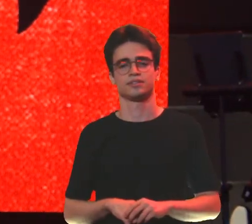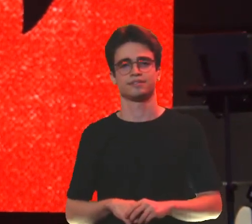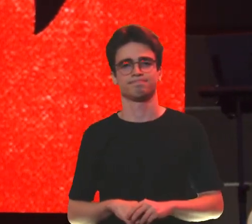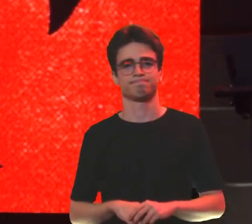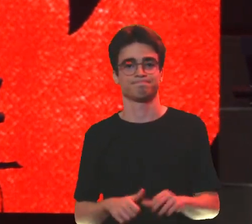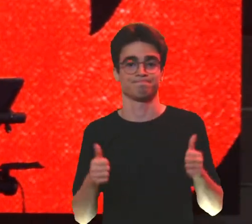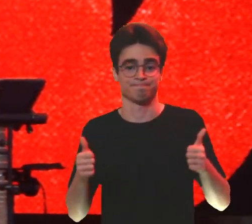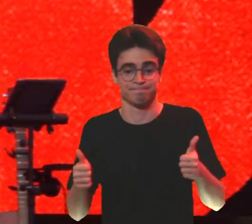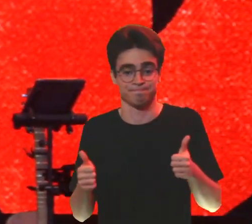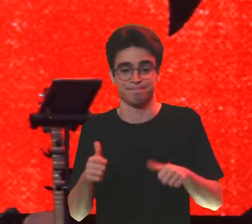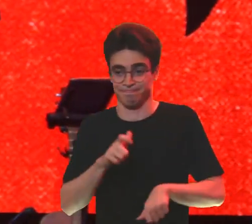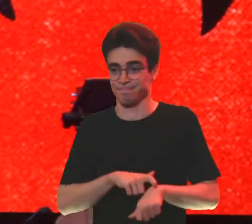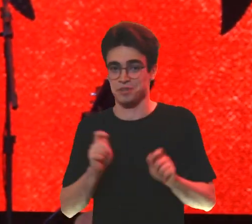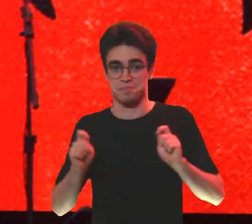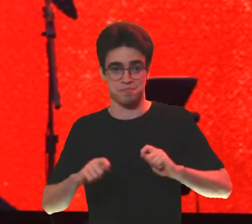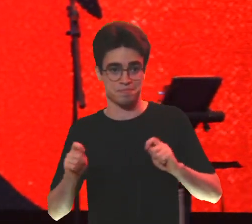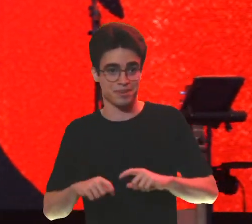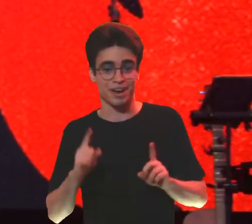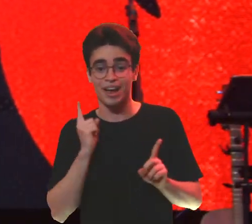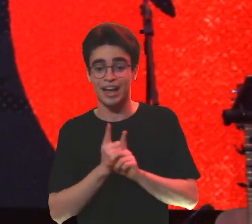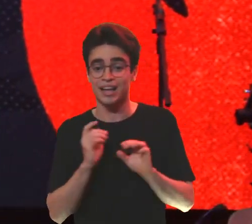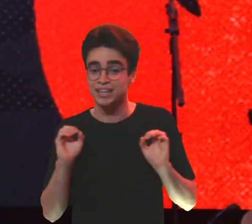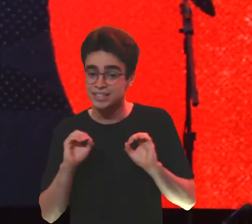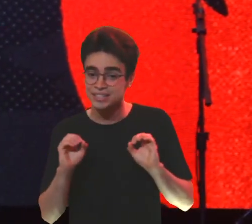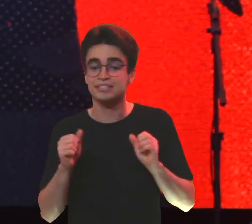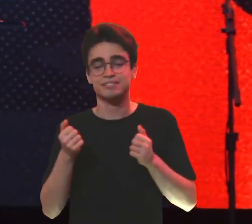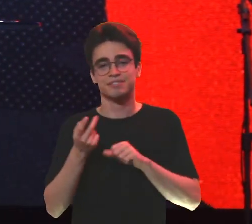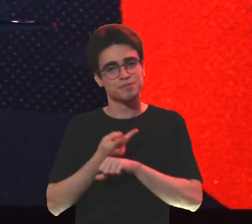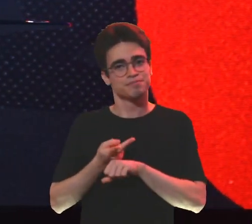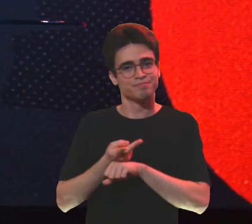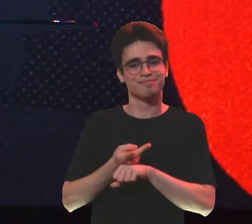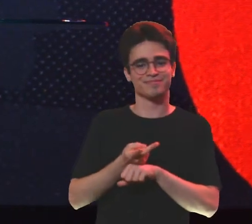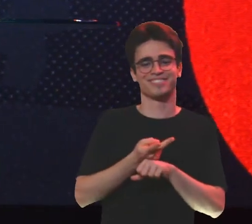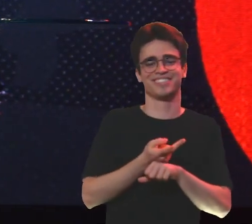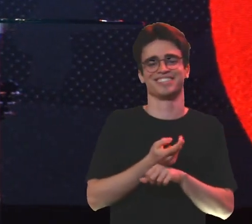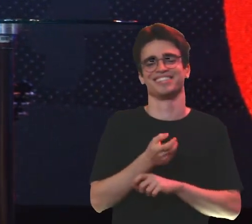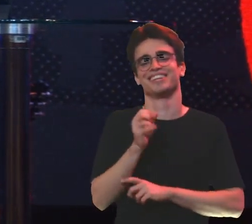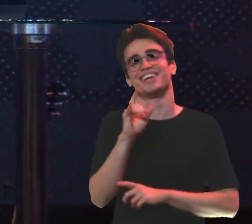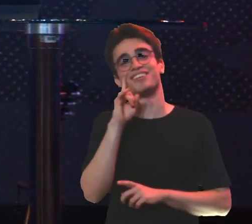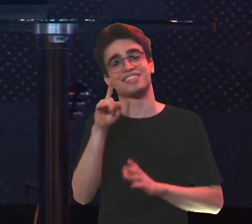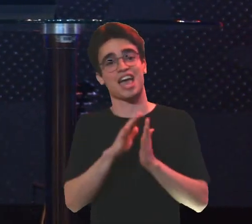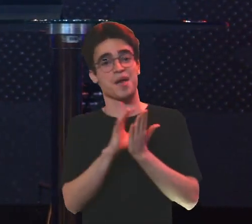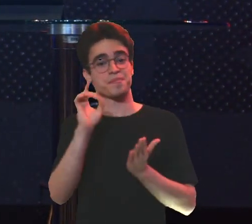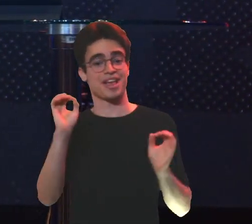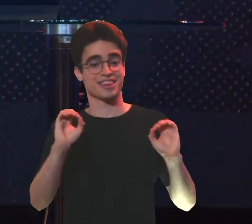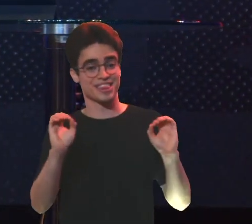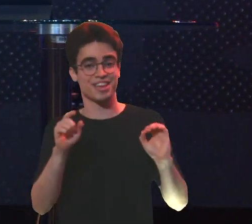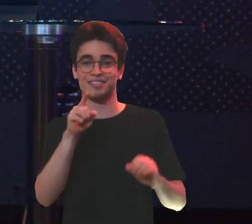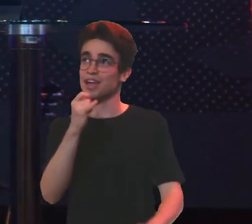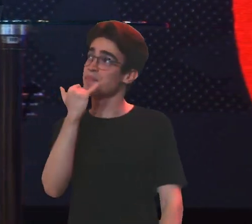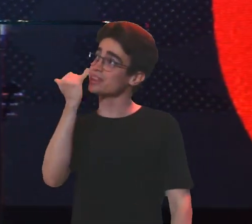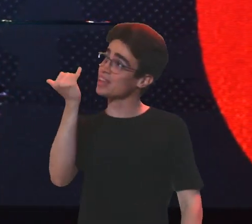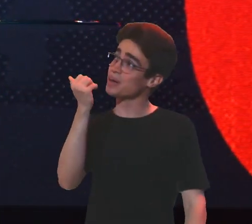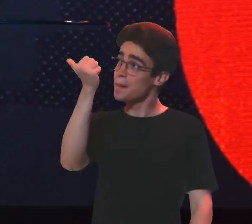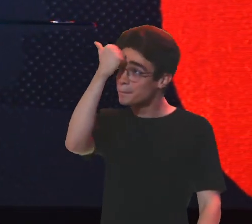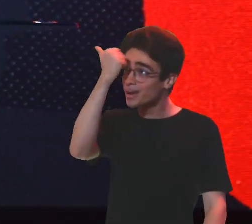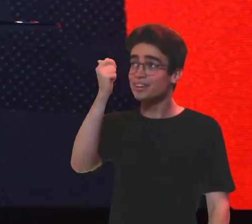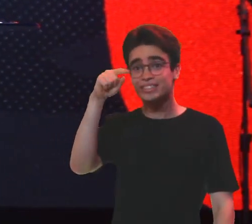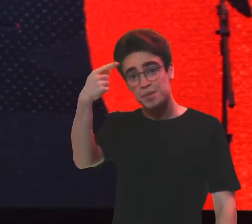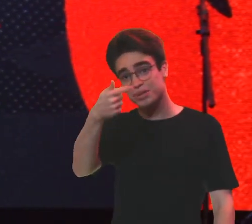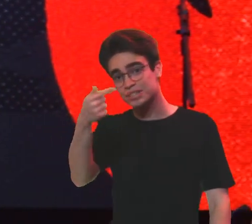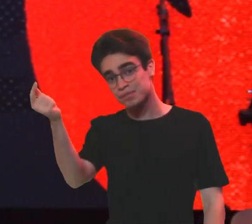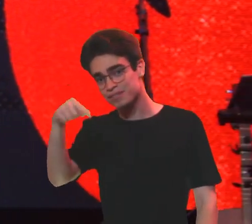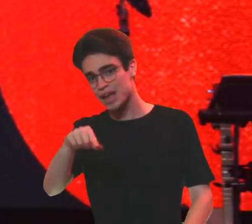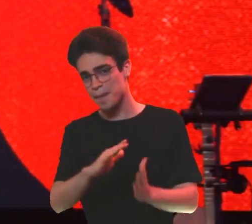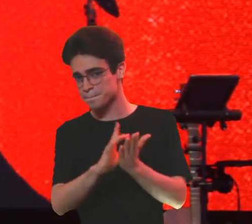Aí, já deu tempo para você achar, né? Se você não achou, continua achando aí. Se você não trouxe Bíblia, peça perdão e se arrependa e traga a Bíblia semana que